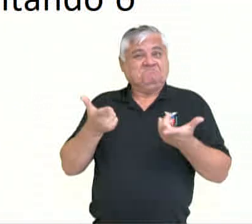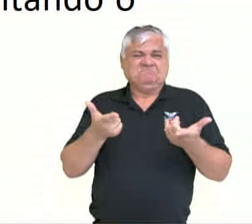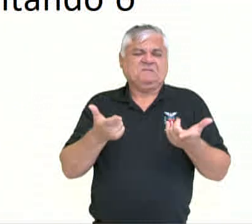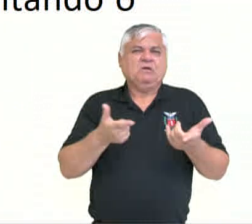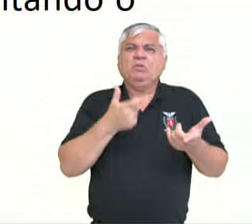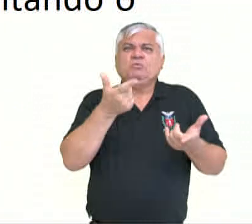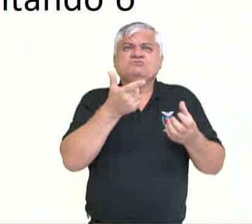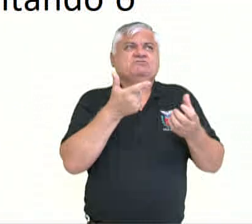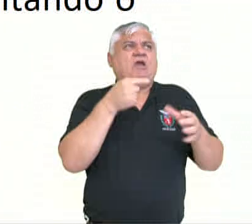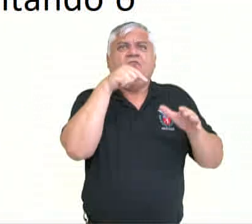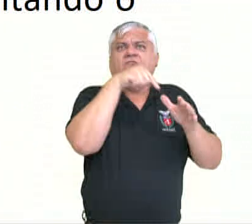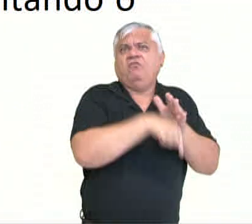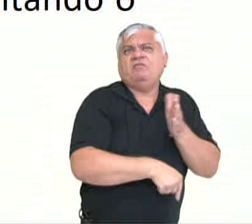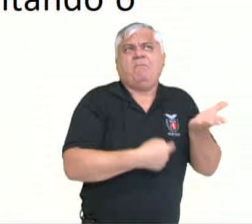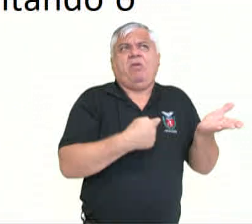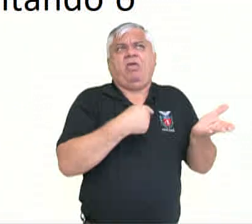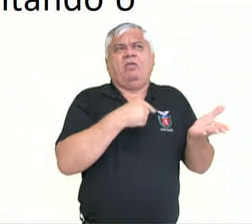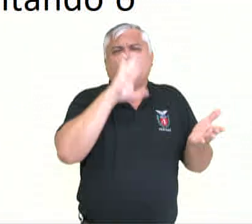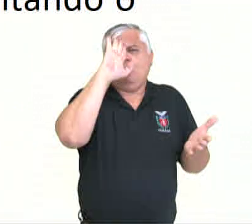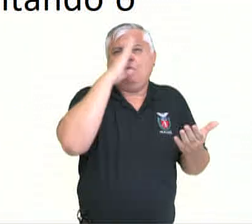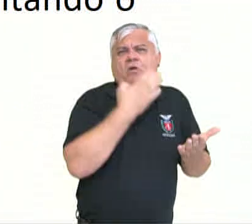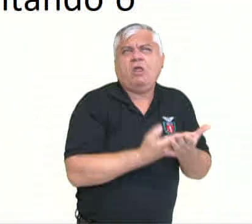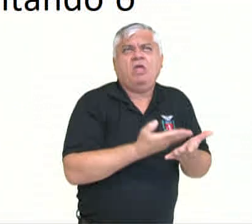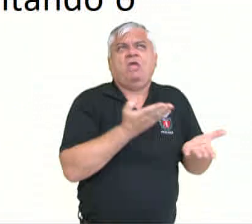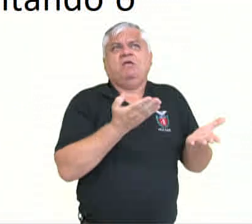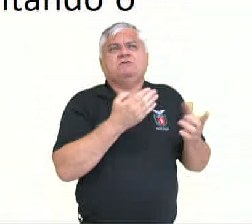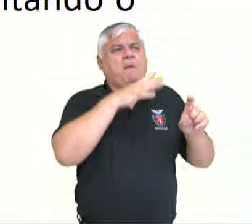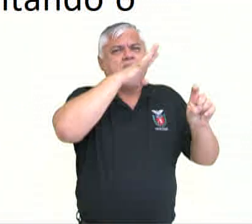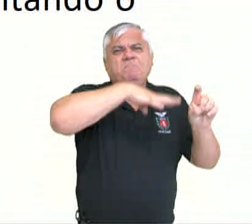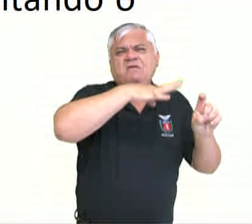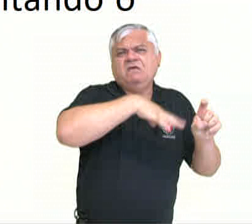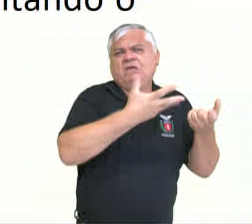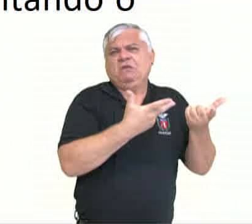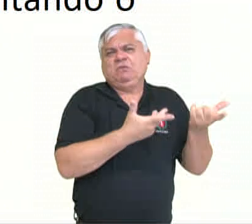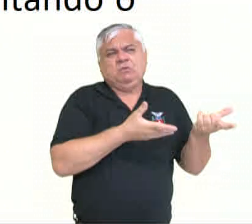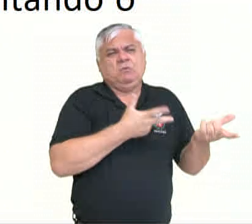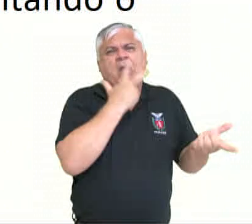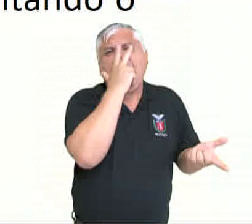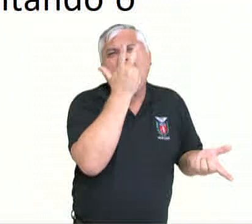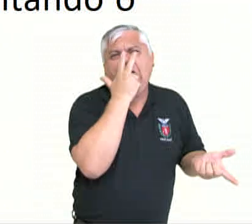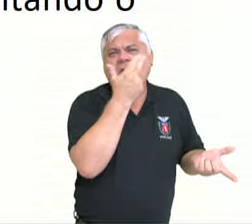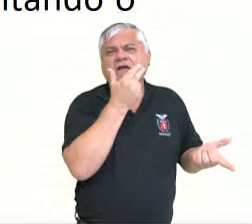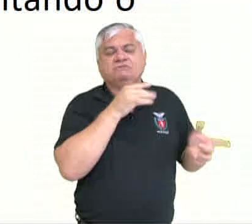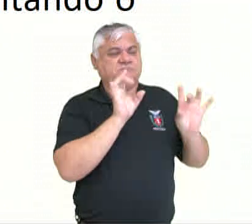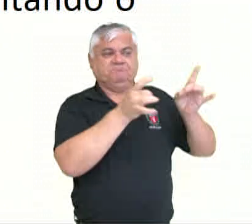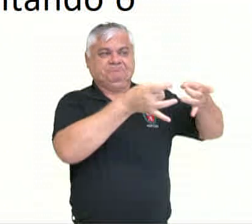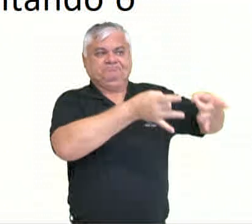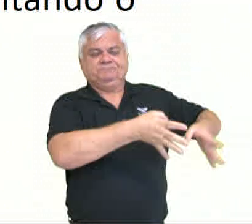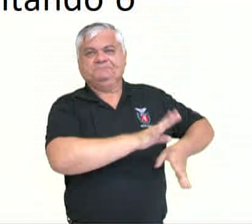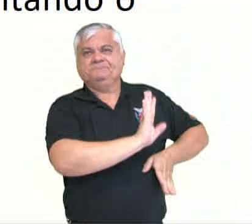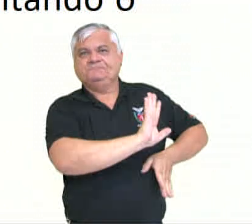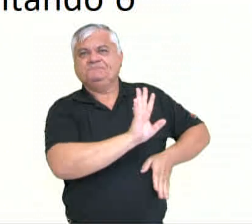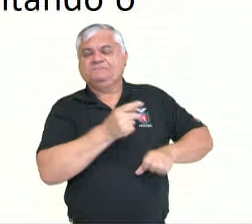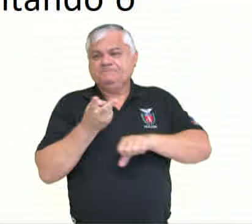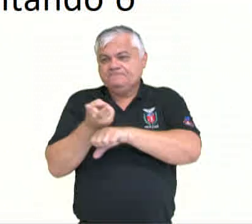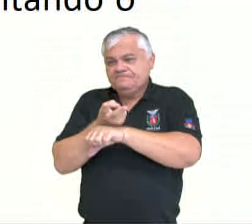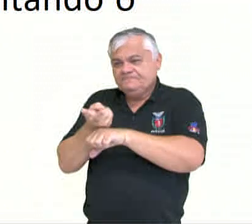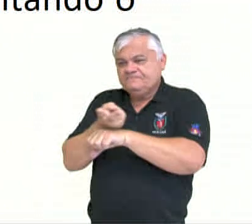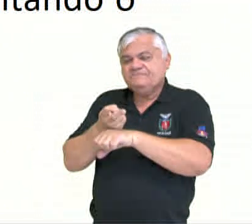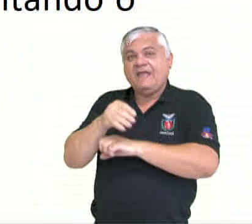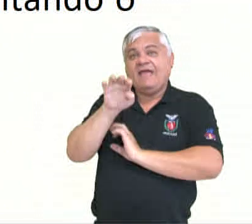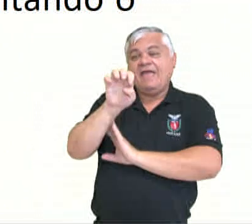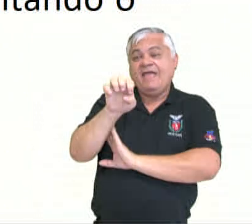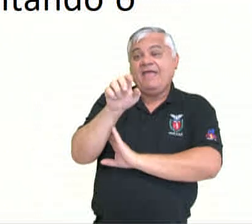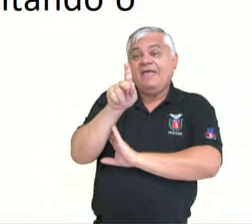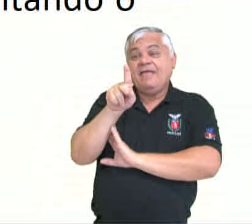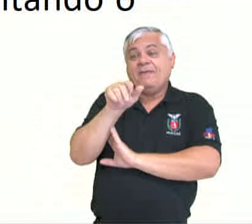racional, baseada em crenças, baseada no que hoje a gente chama de achismos, né? E o interesse pela episteme.